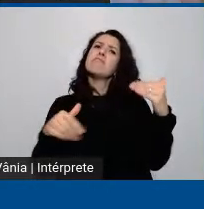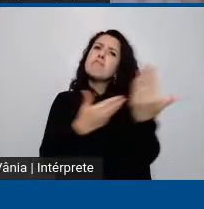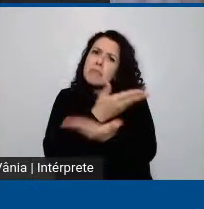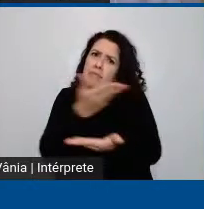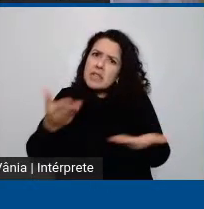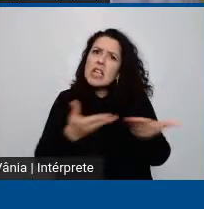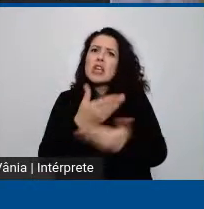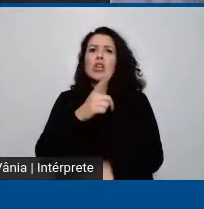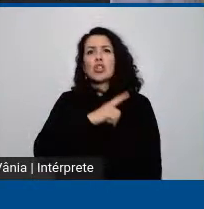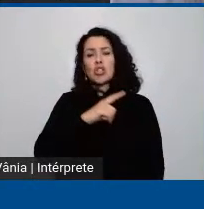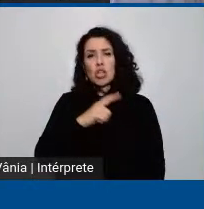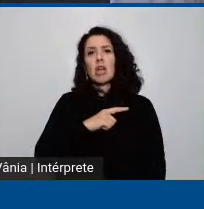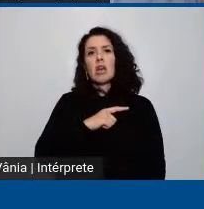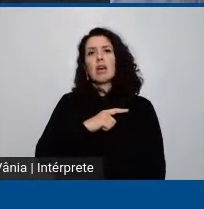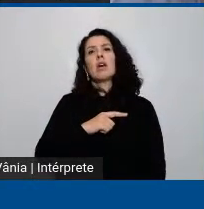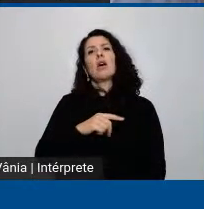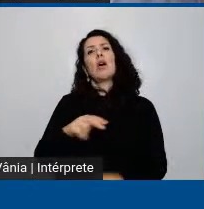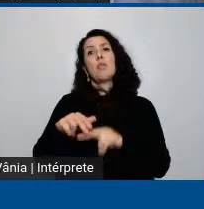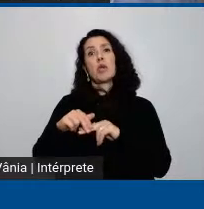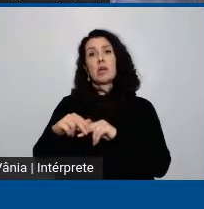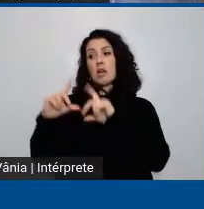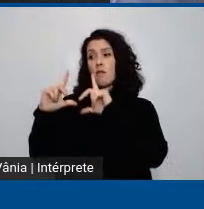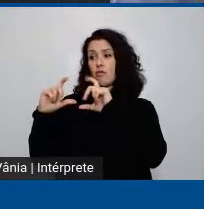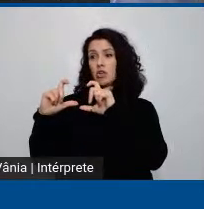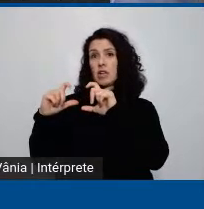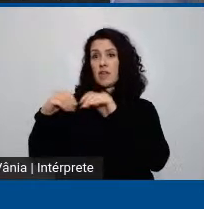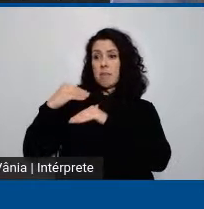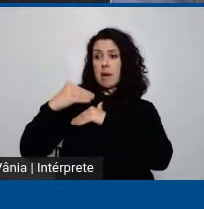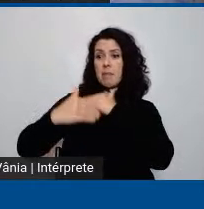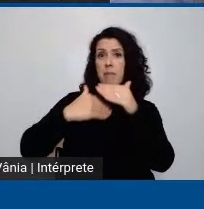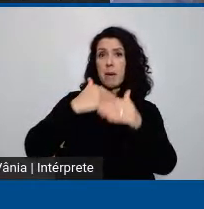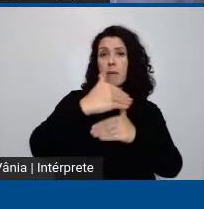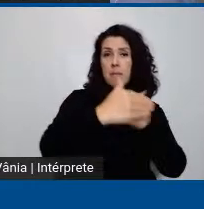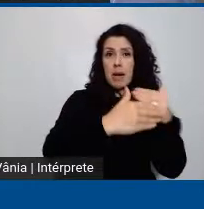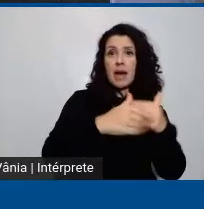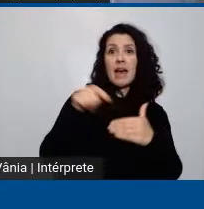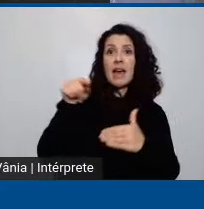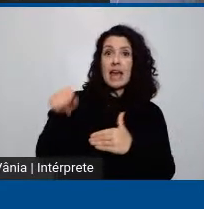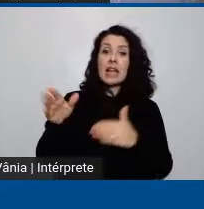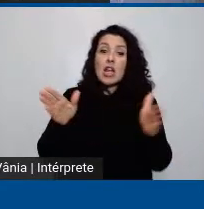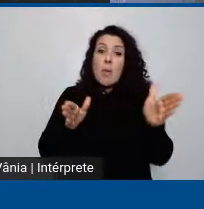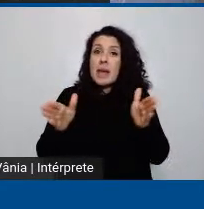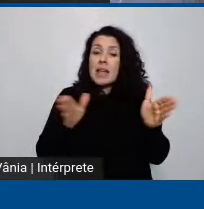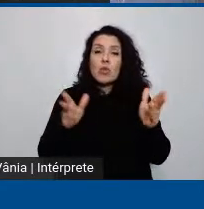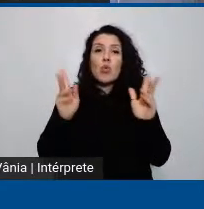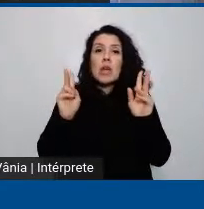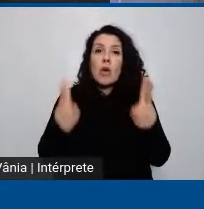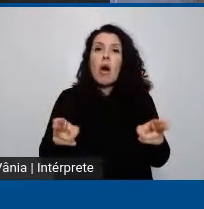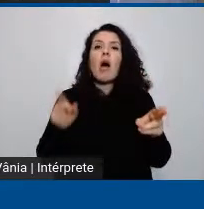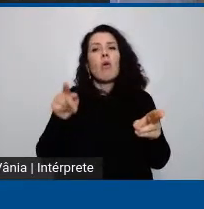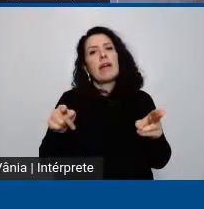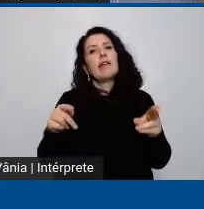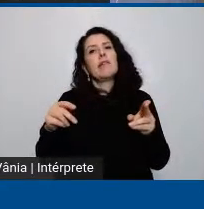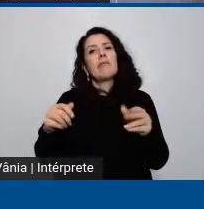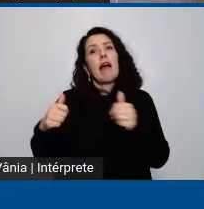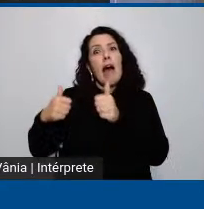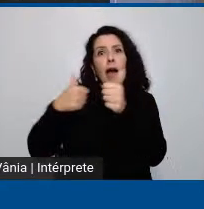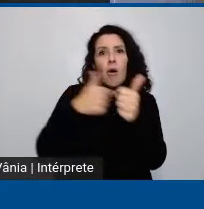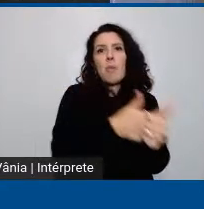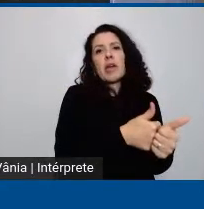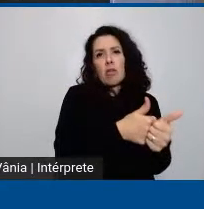passou ao longo, né, do período em que Ferrez atuou. Né, foram